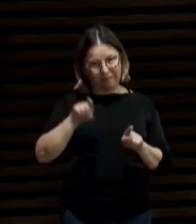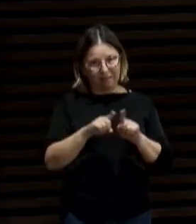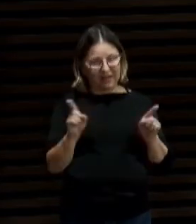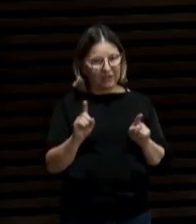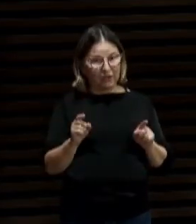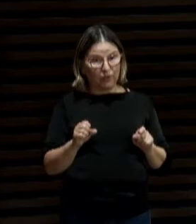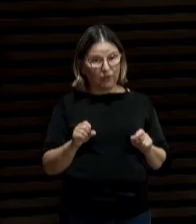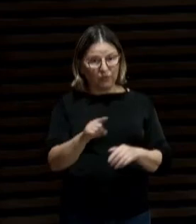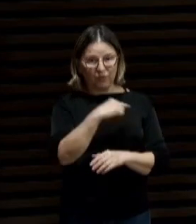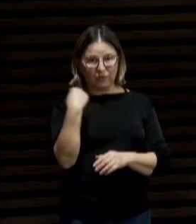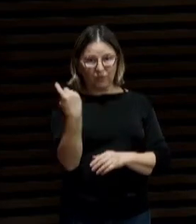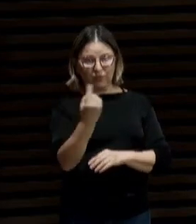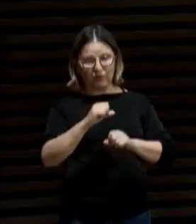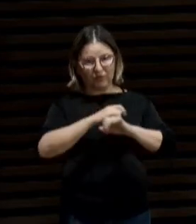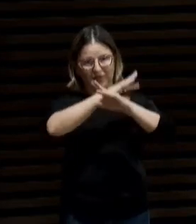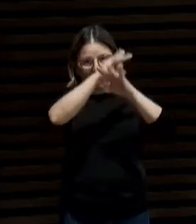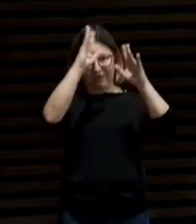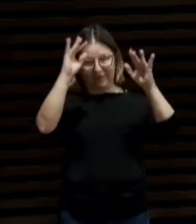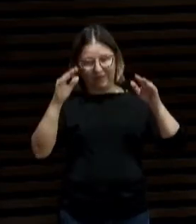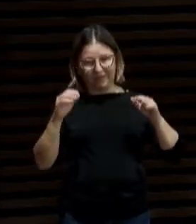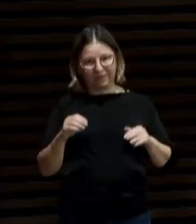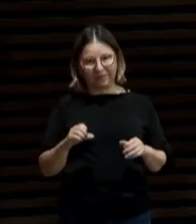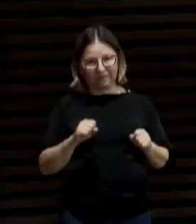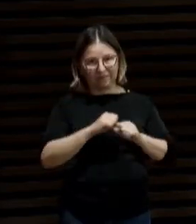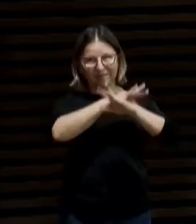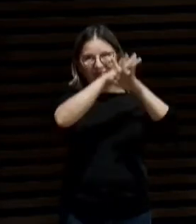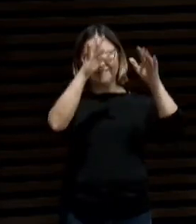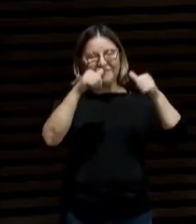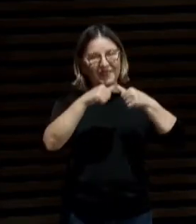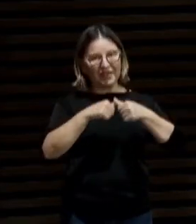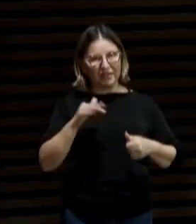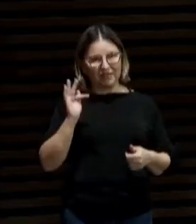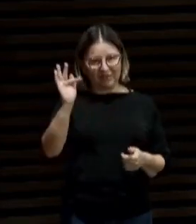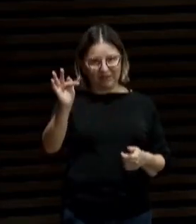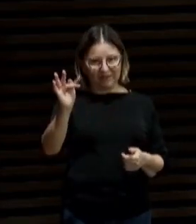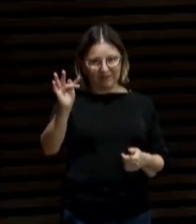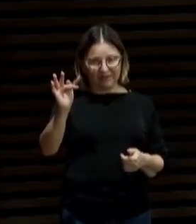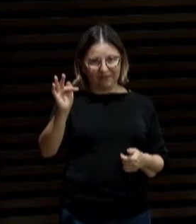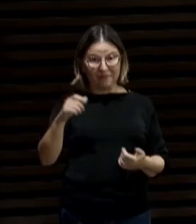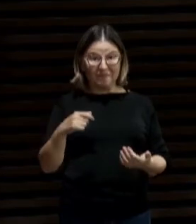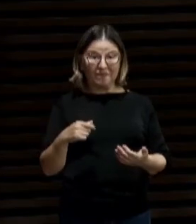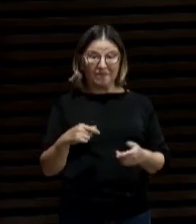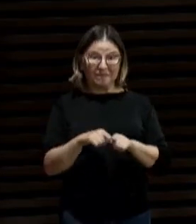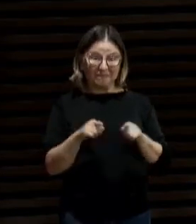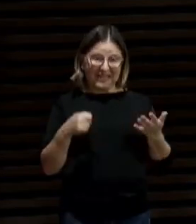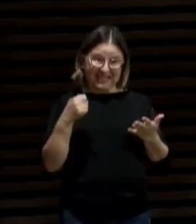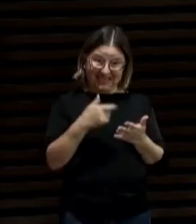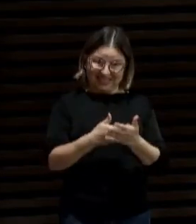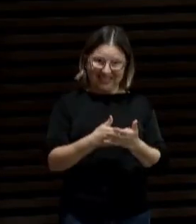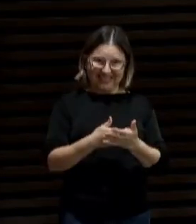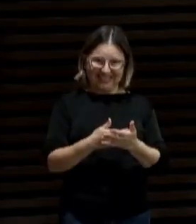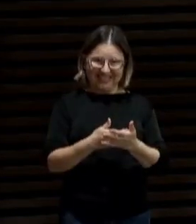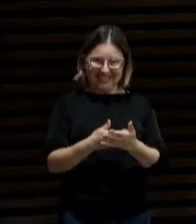esse edifício que Ele vai nos dar. A glória está no porvir. Só que como uma garantia do negócio, Ele fala assim: toma aqui o meu Espírito, fica em